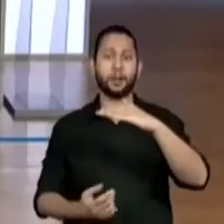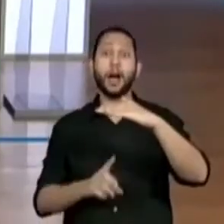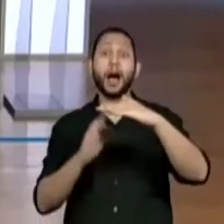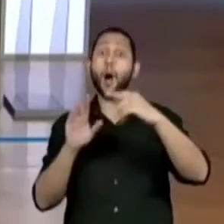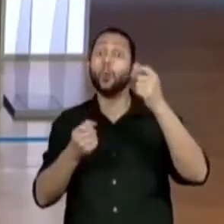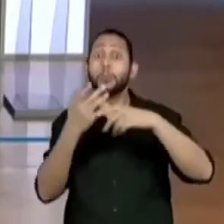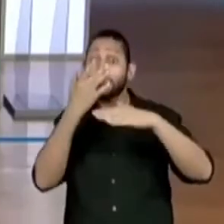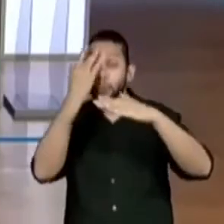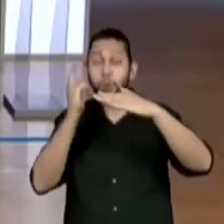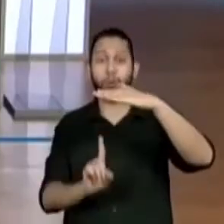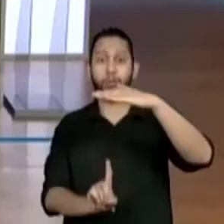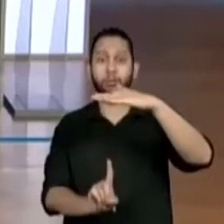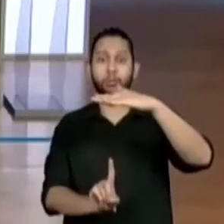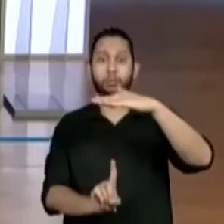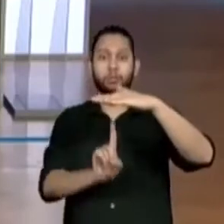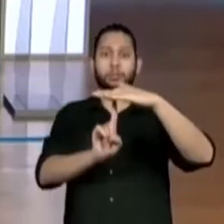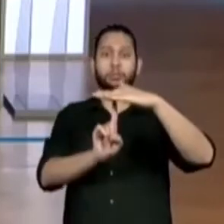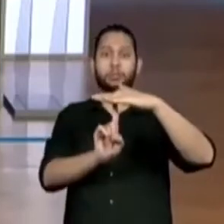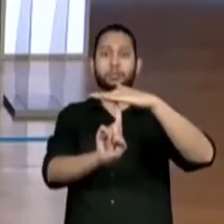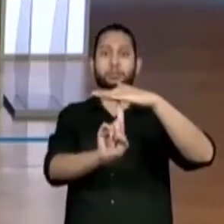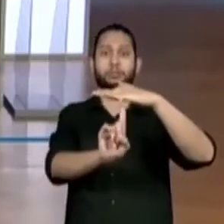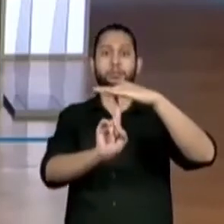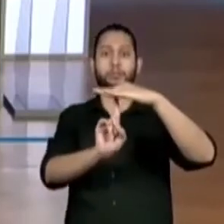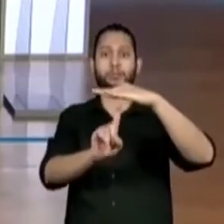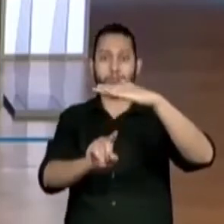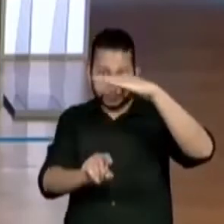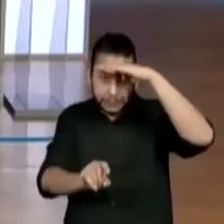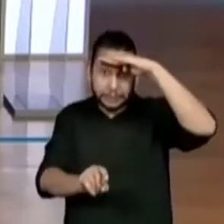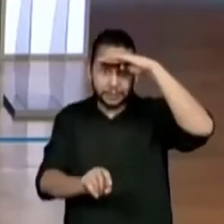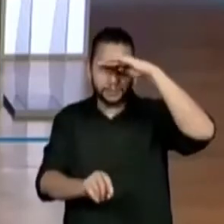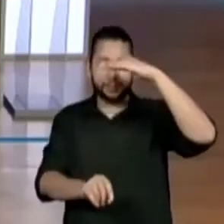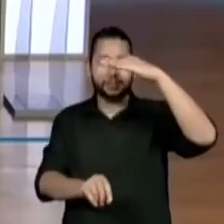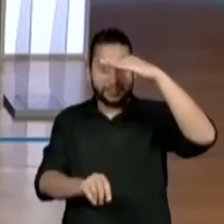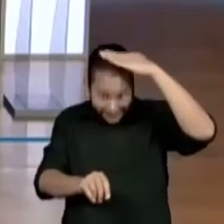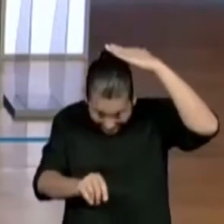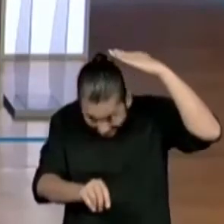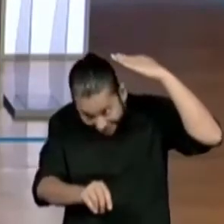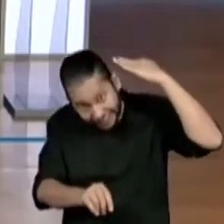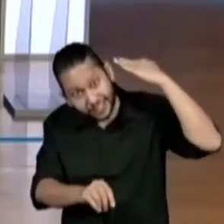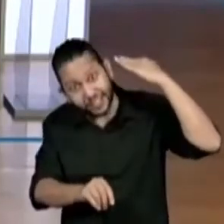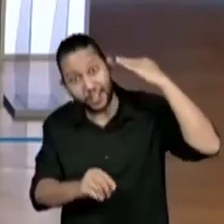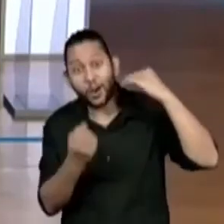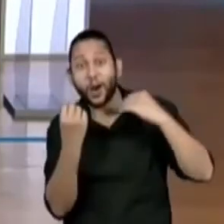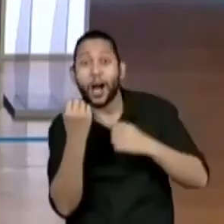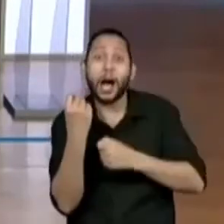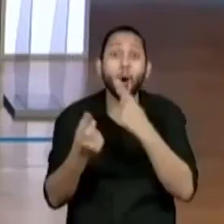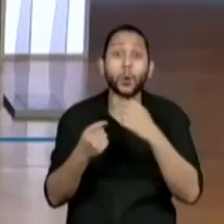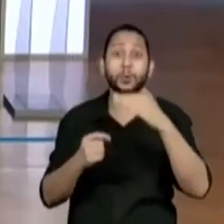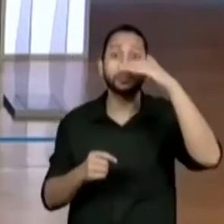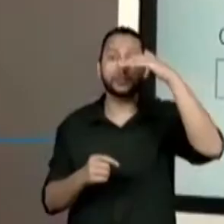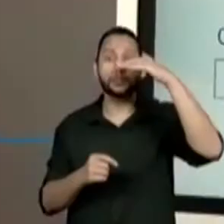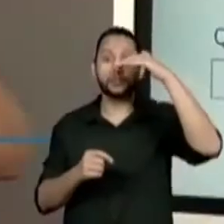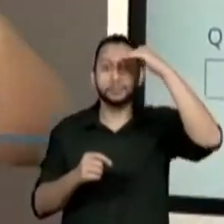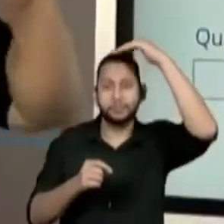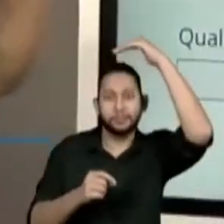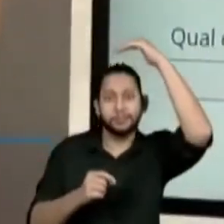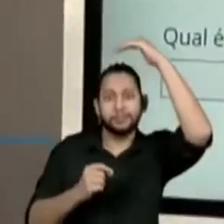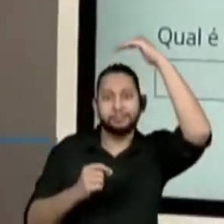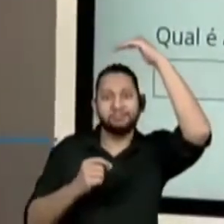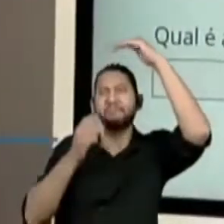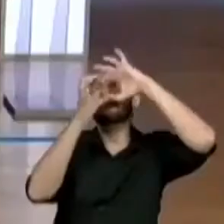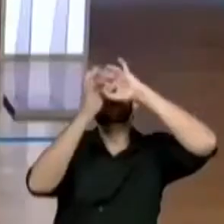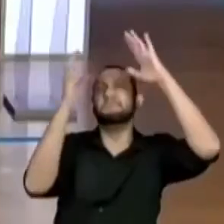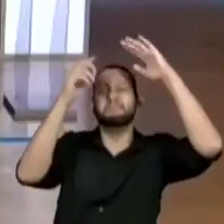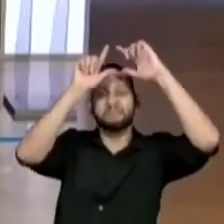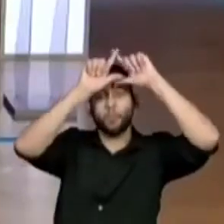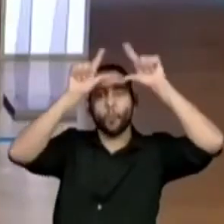outros talvez com menos. No caso, nós dois com muita facilidade. Mas é isso, tá? Mas vamos lá, bora